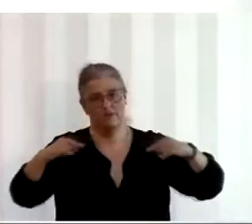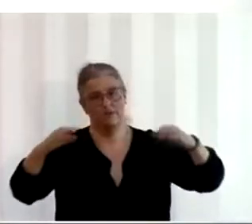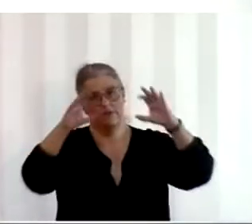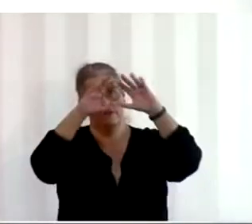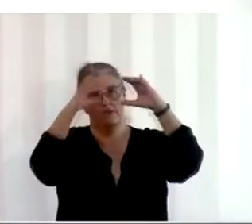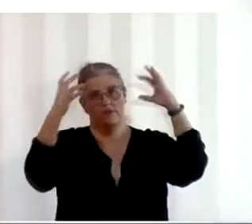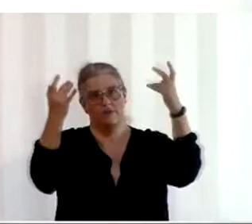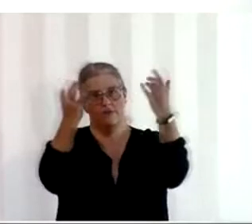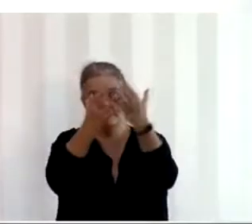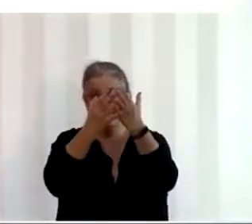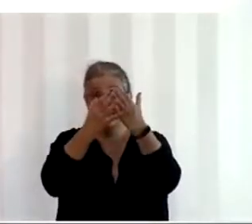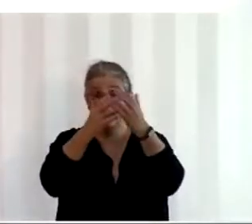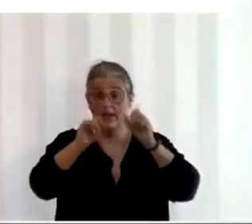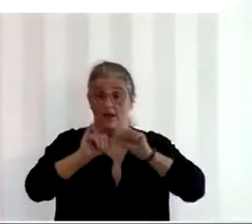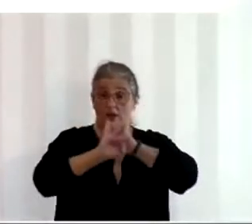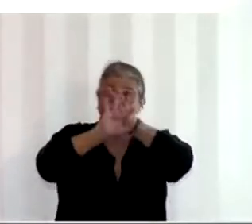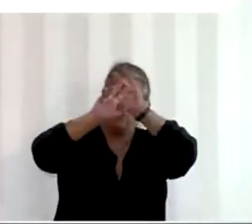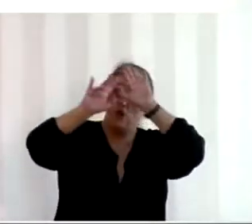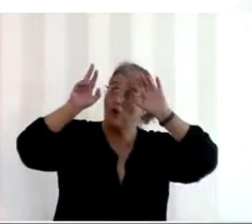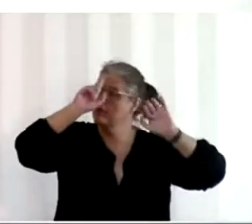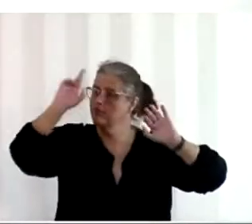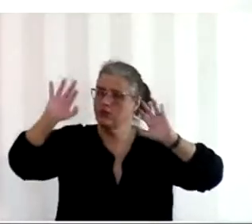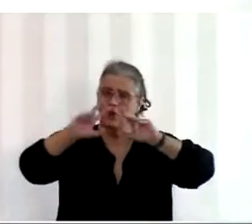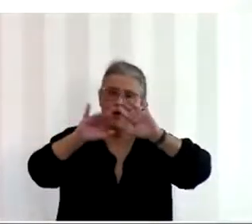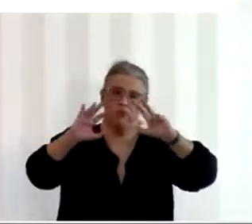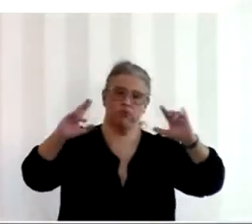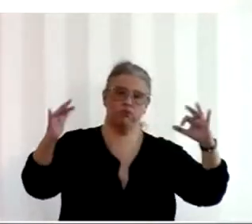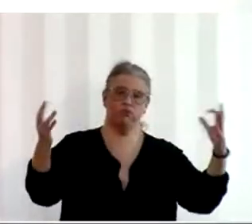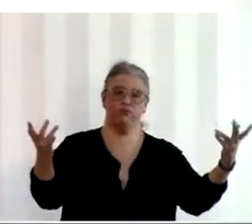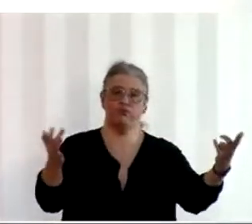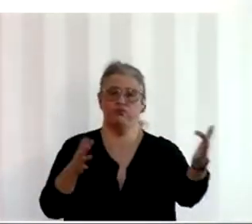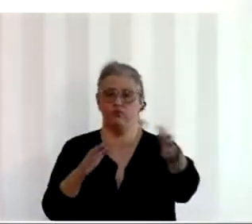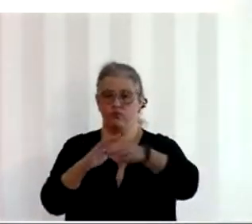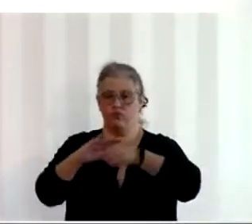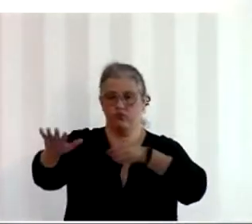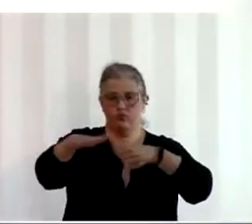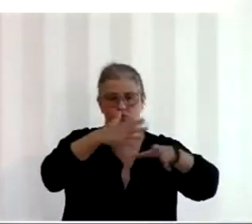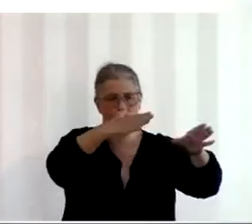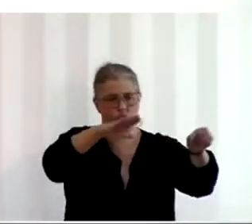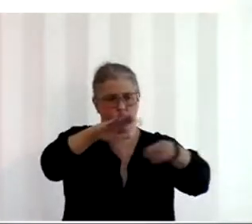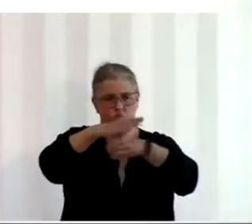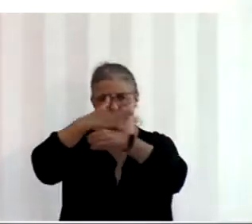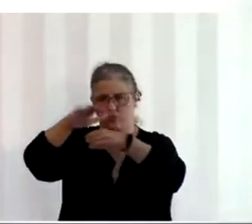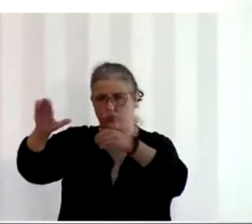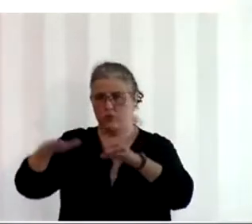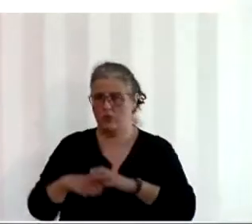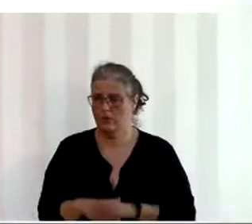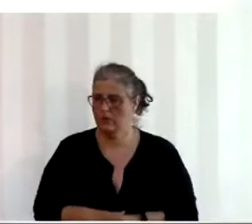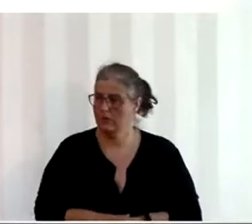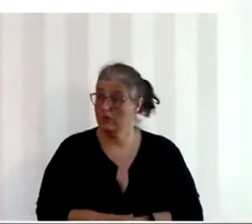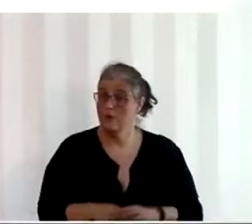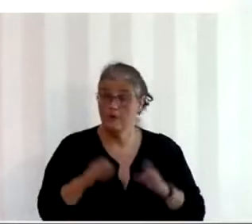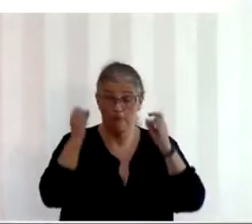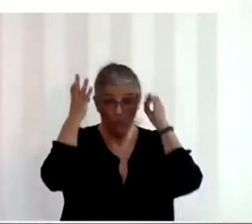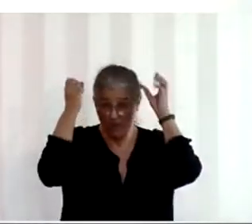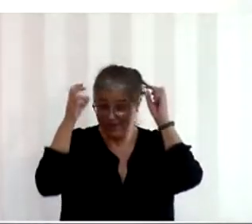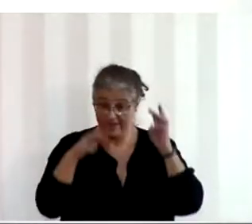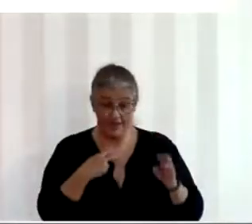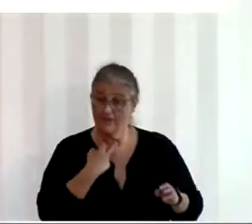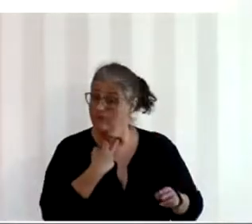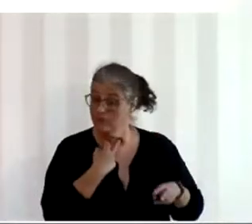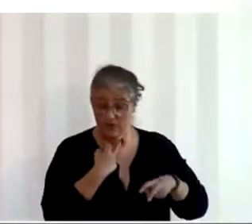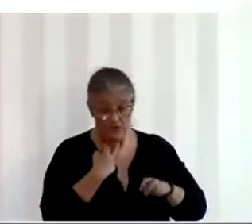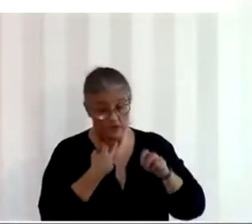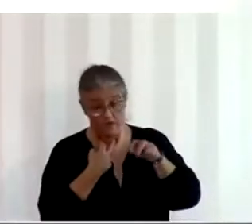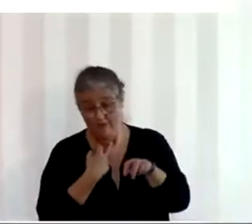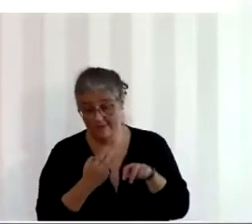Senhor encheu o tabernáculo. Moisés não podia entrar na tenda da congregação, porque a nuvem